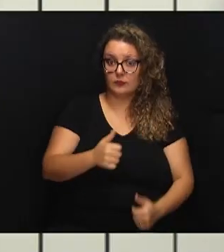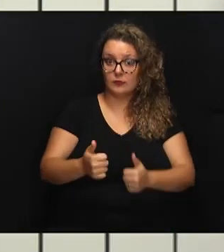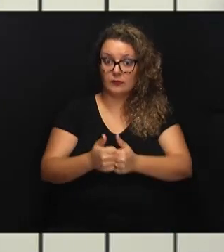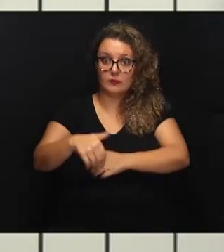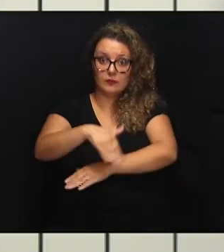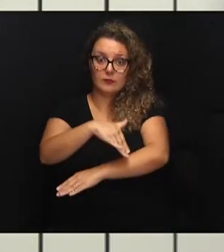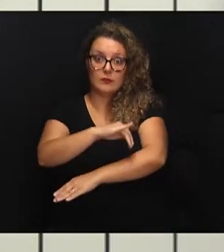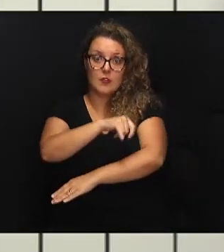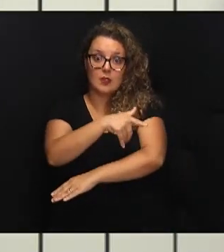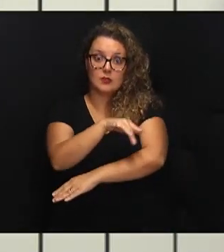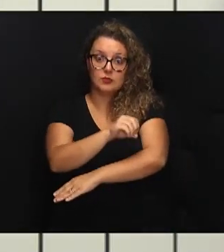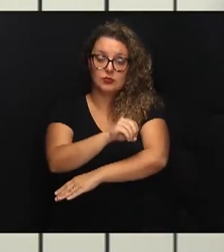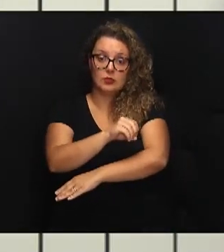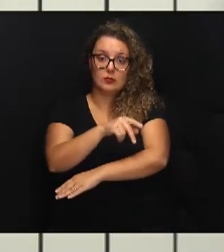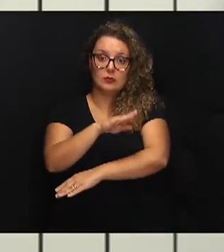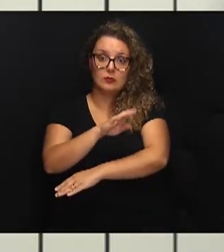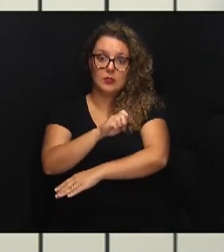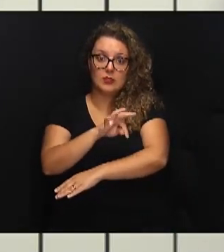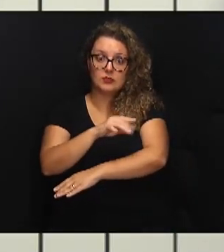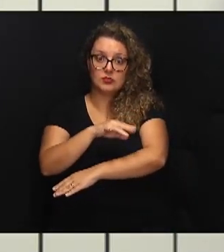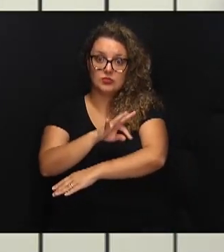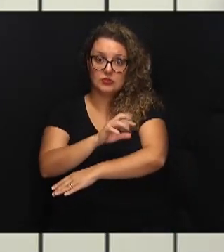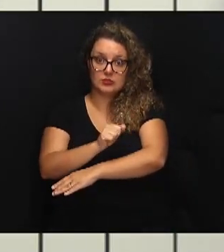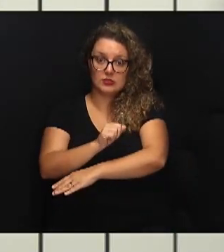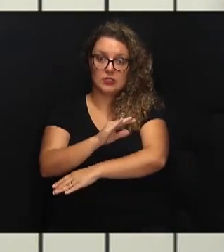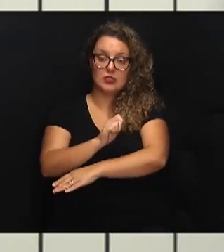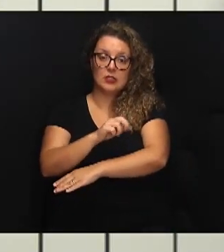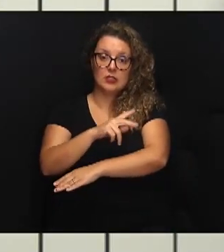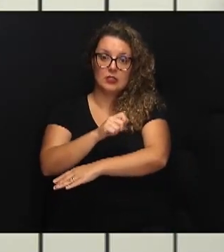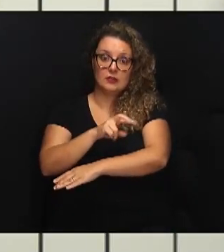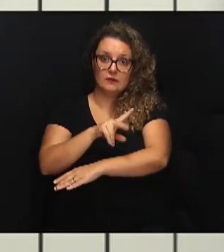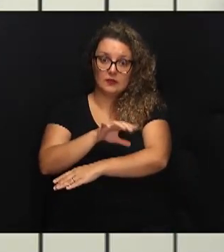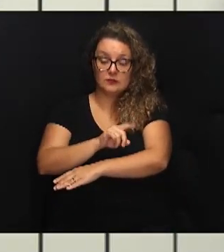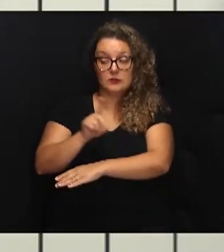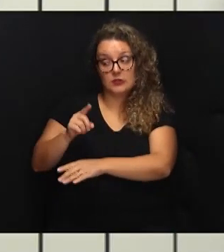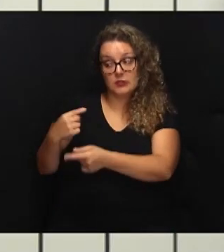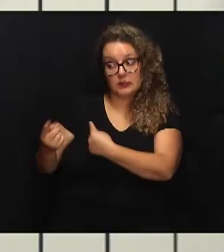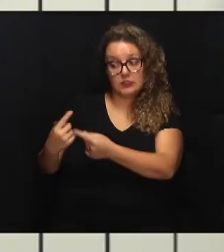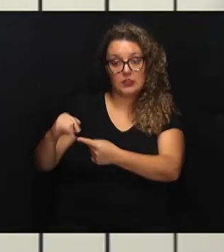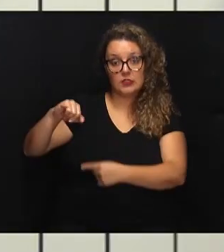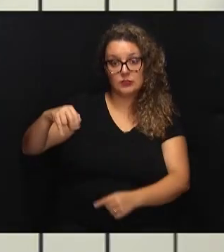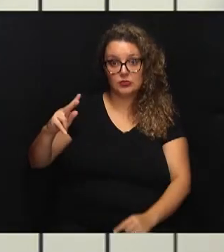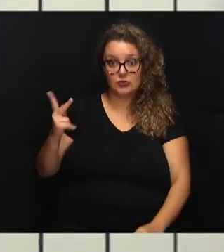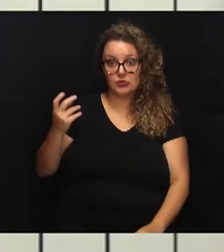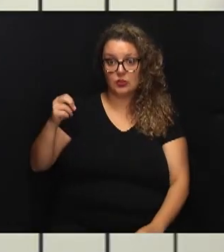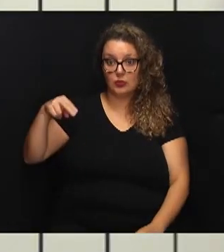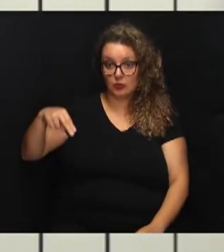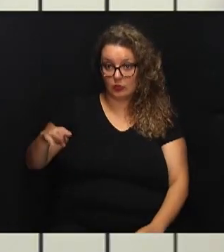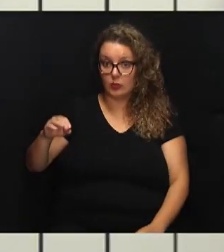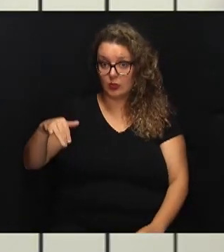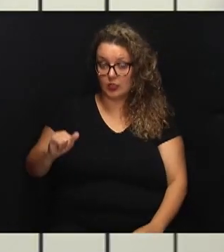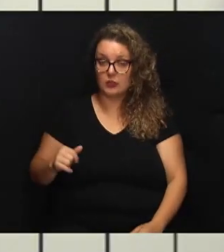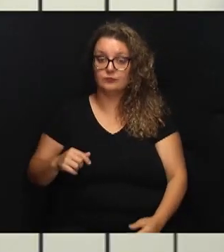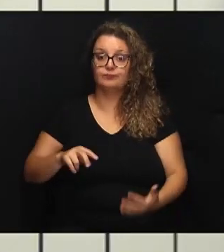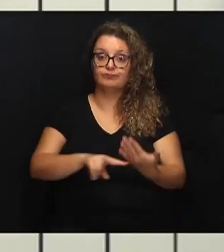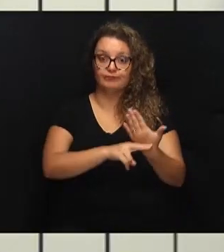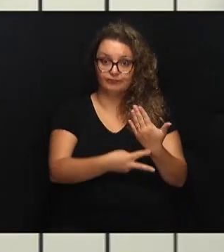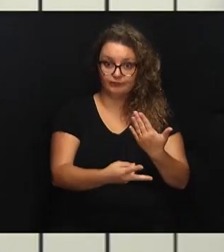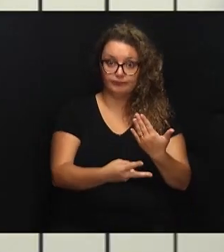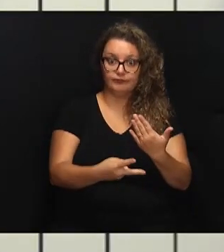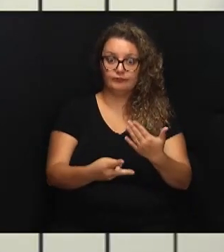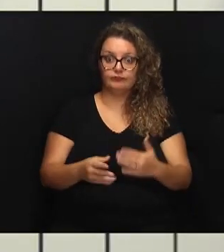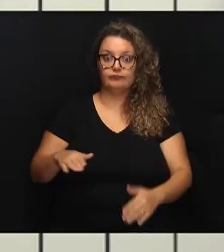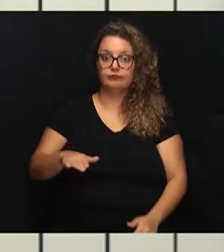de Carvalho. E essa interdição lá na John Boy impacta temporariamente os itinerários das